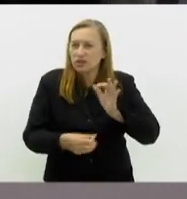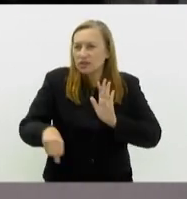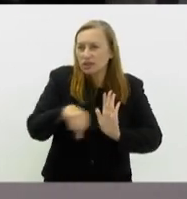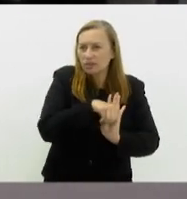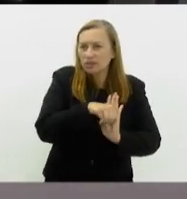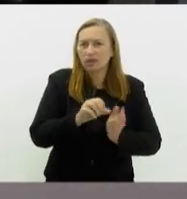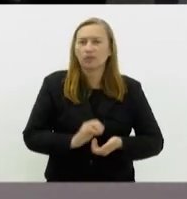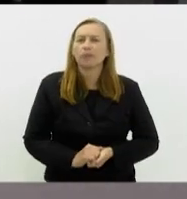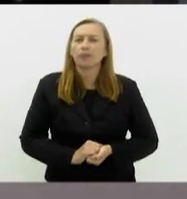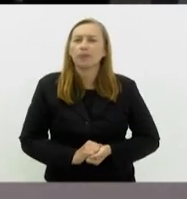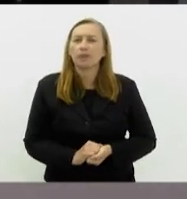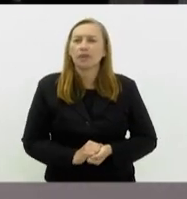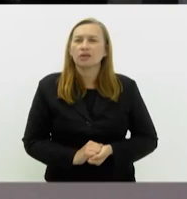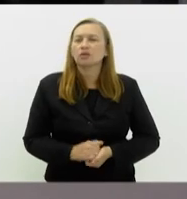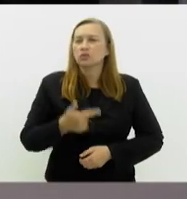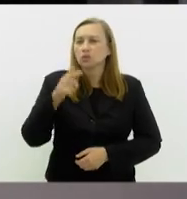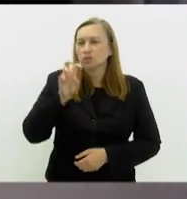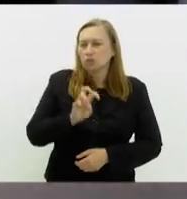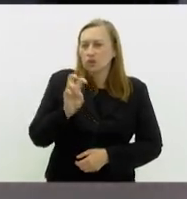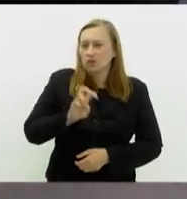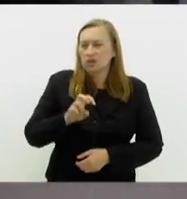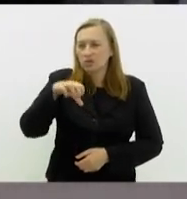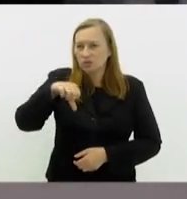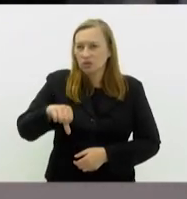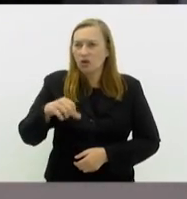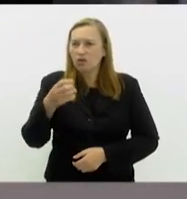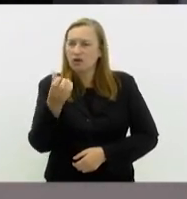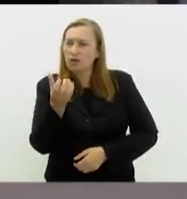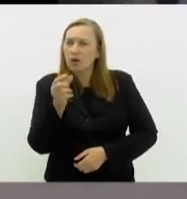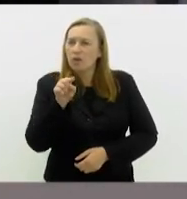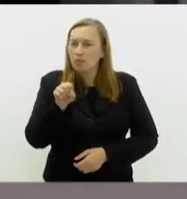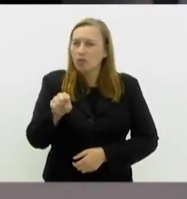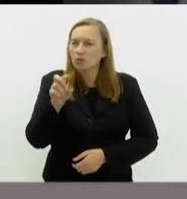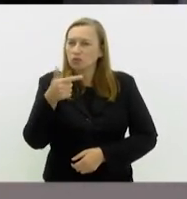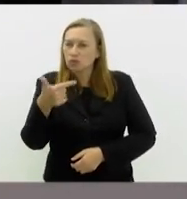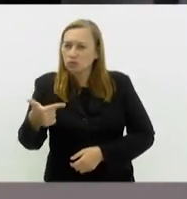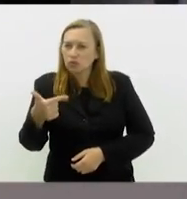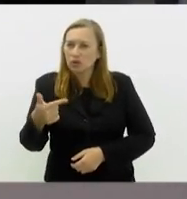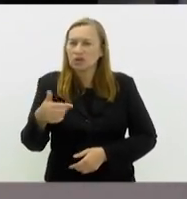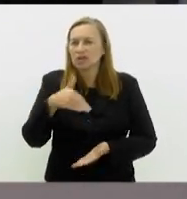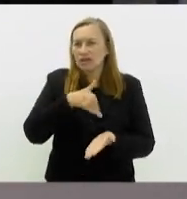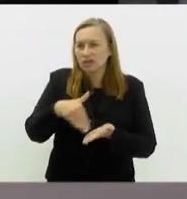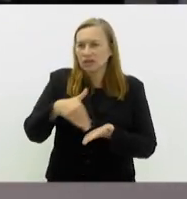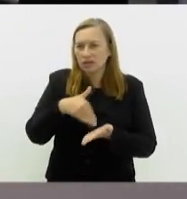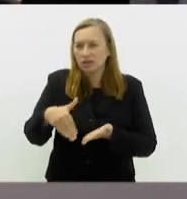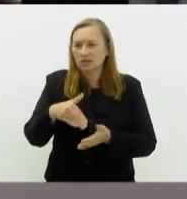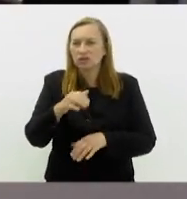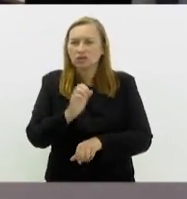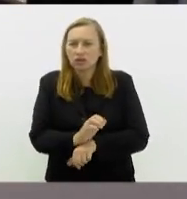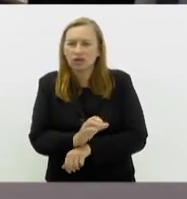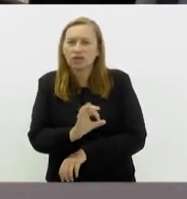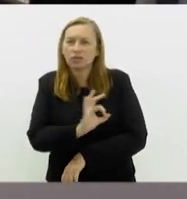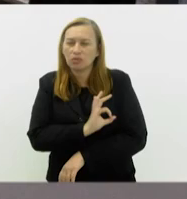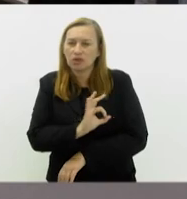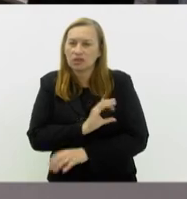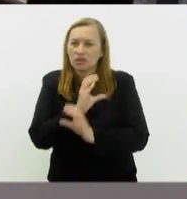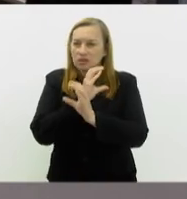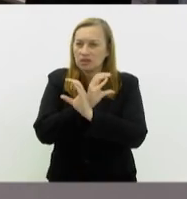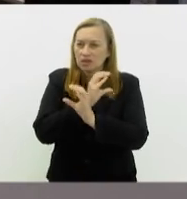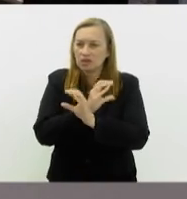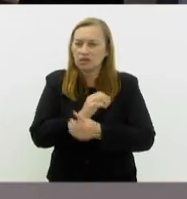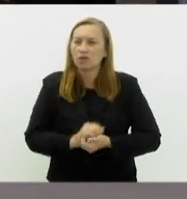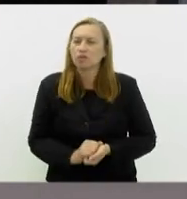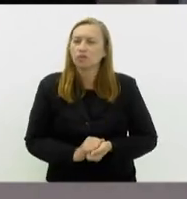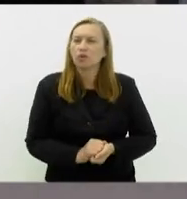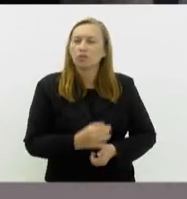Criminal no item 59.2 secretaria do estado da Polícia Civil minhas